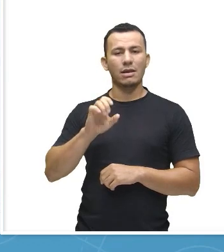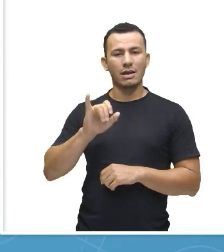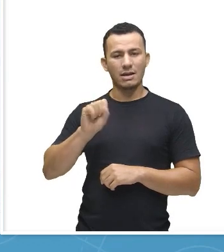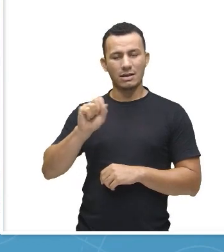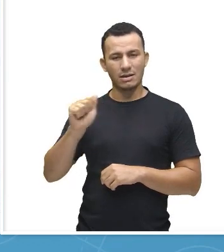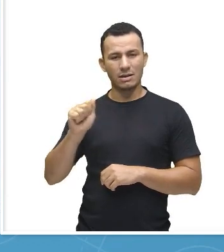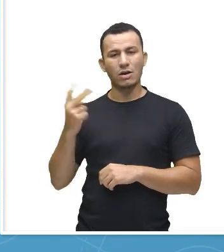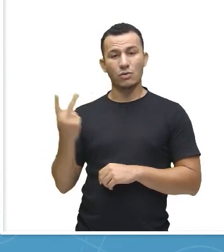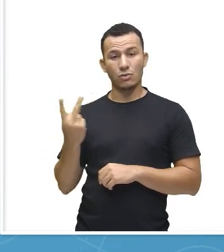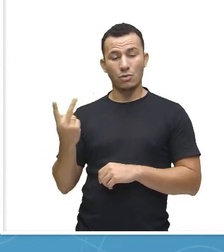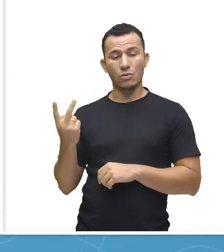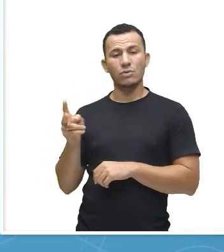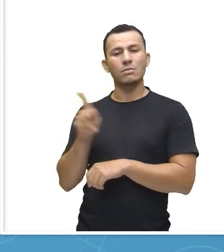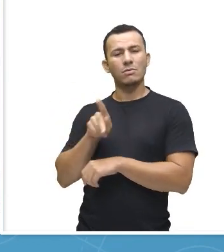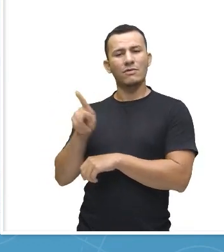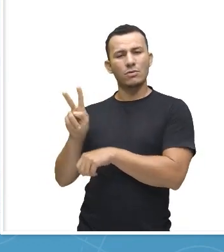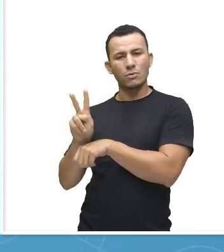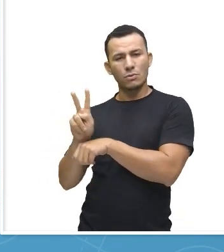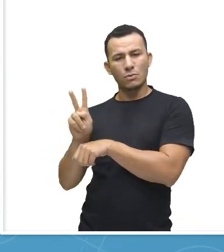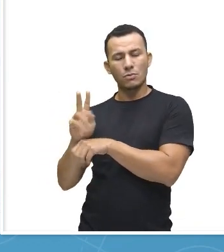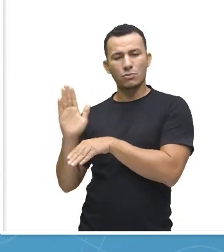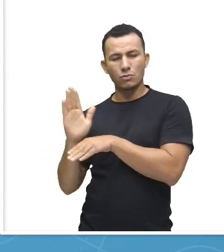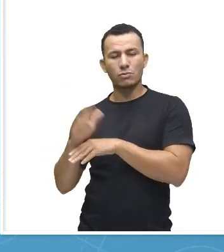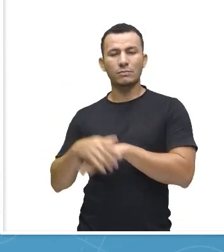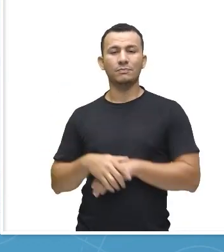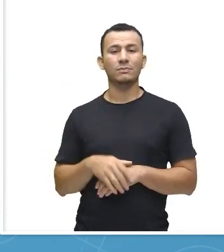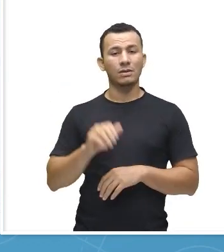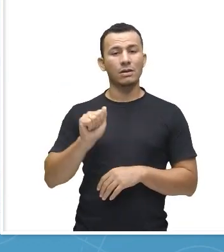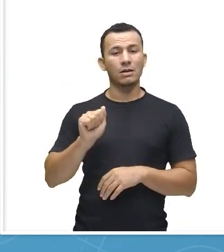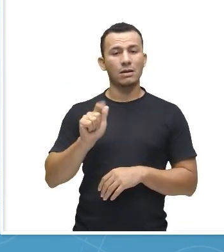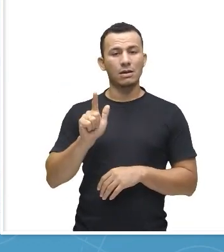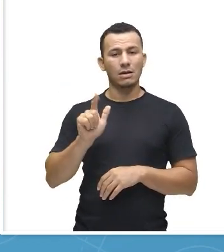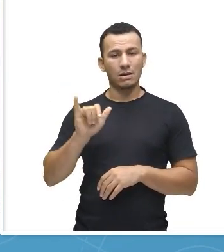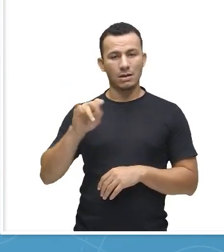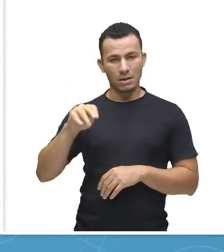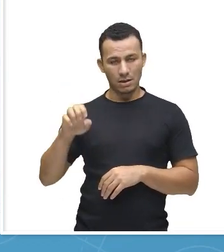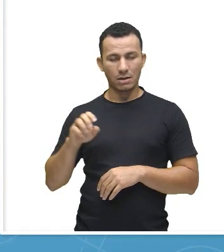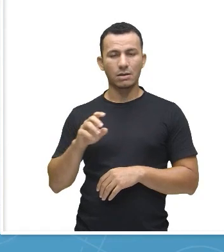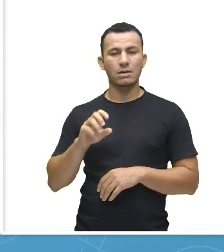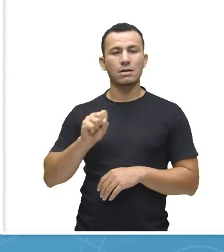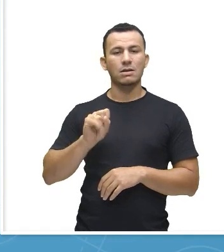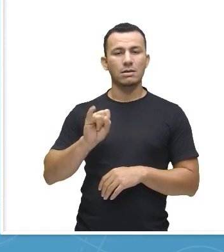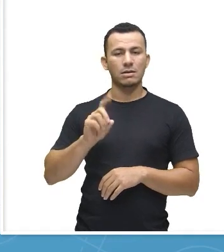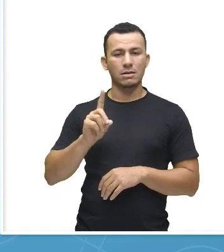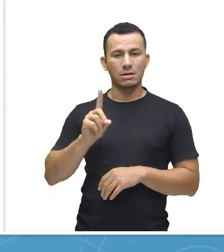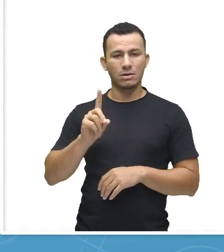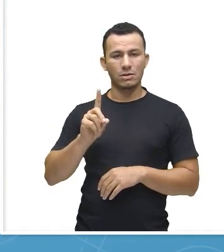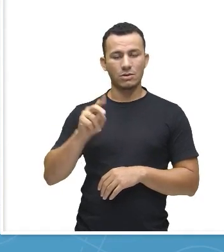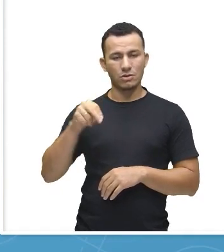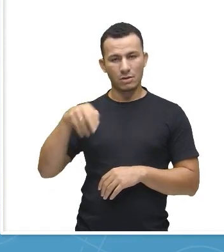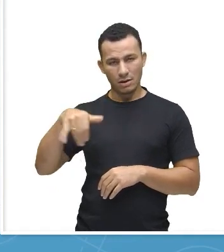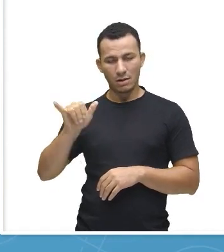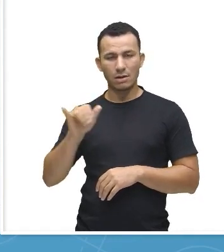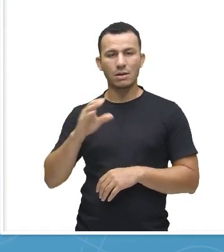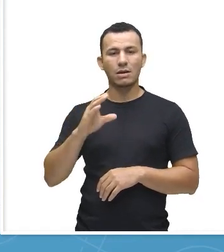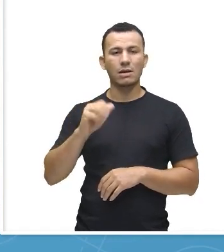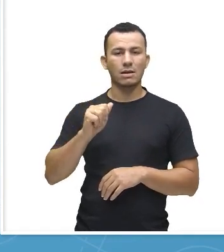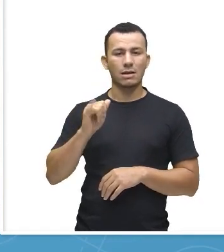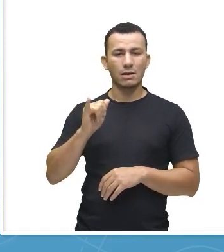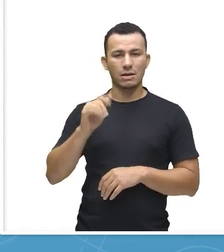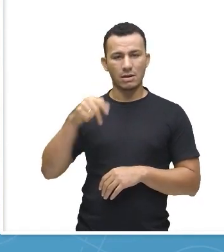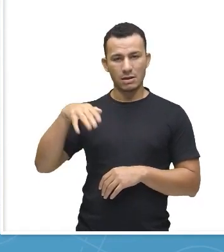né? Temos a Aline, o Sidney, a Kai, Kaique, o